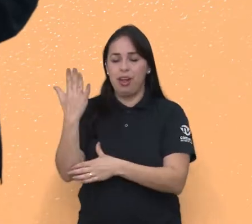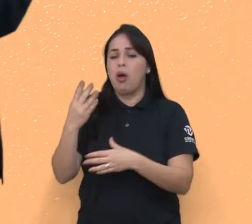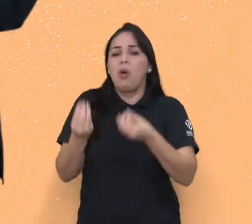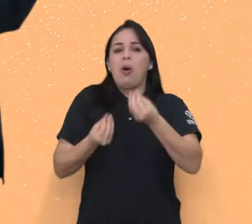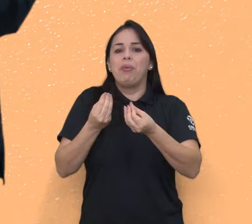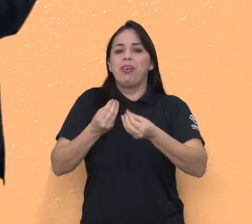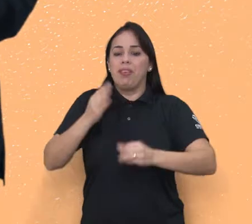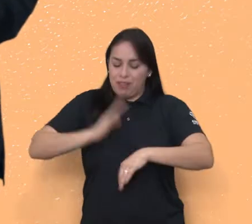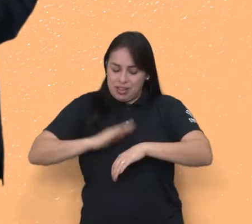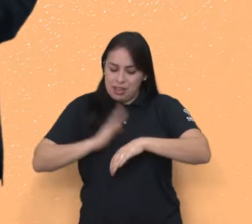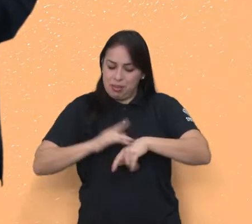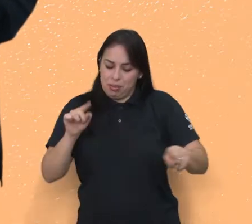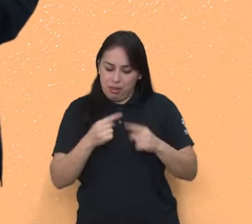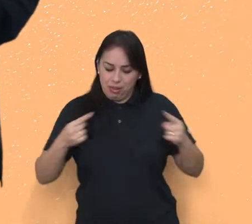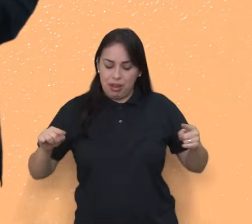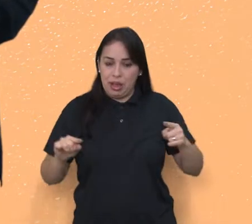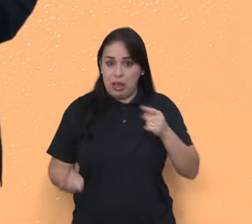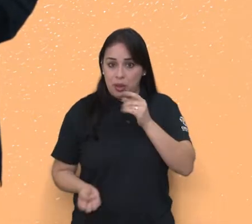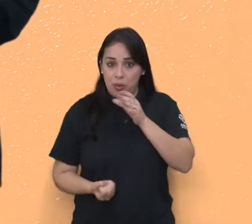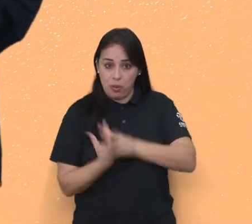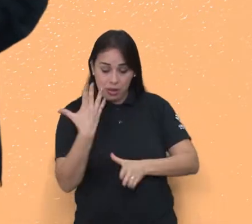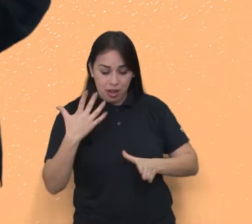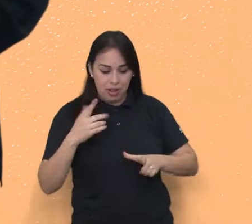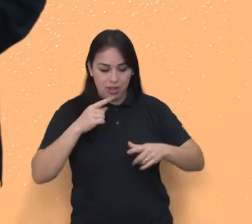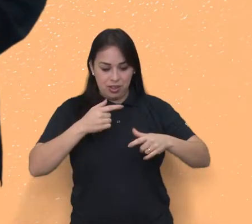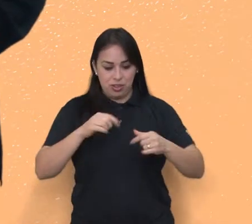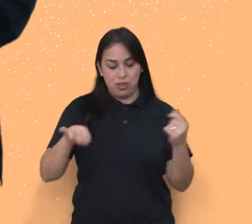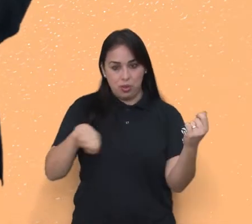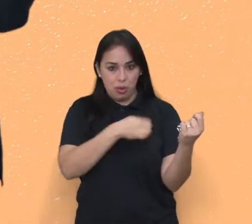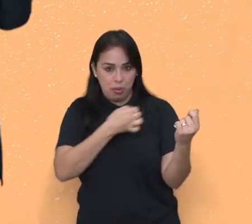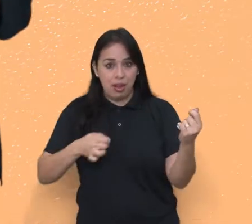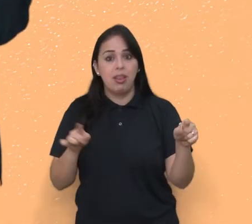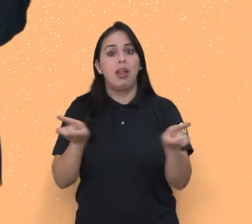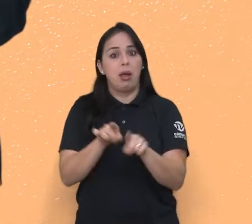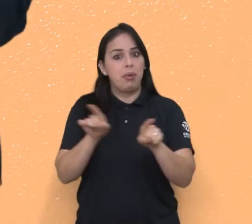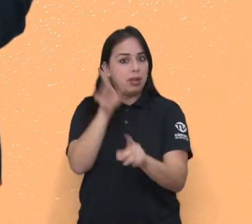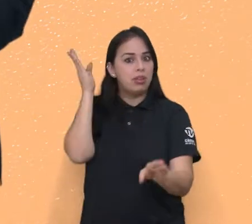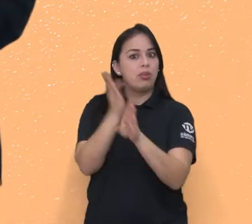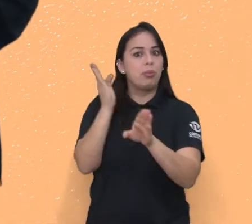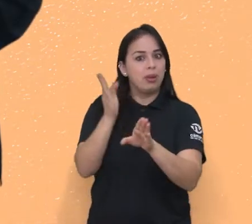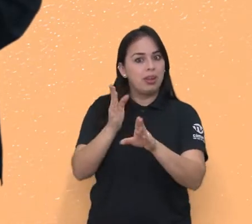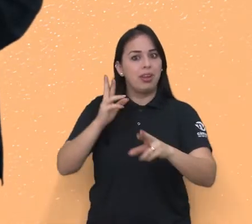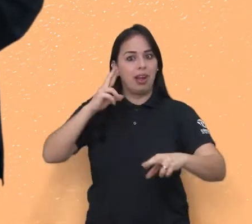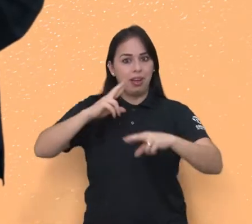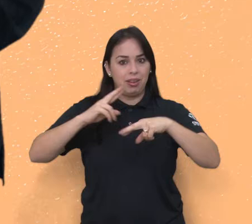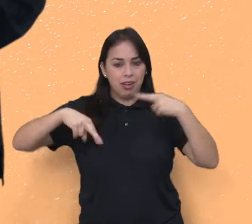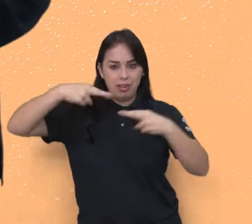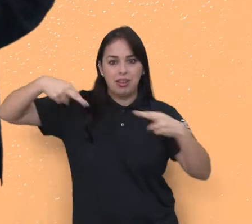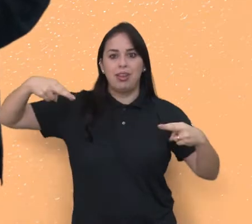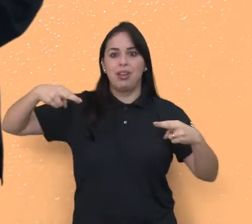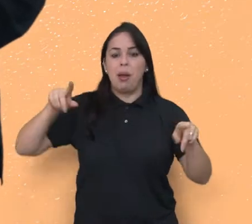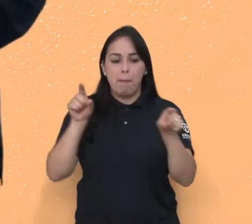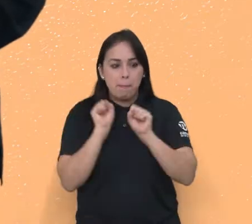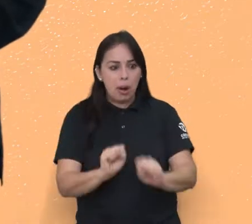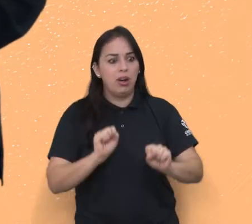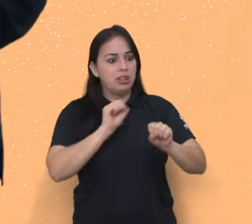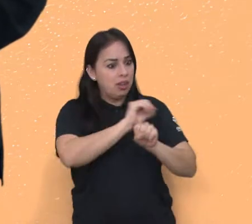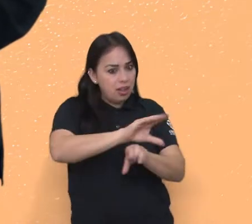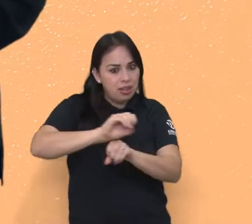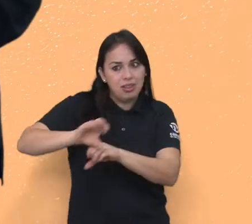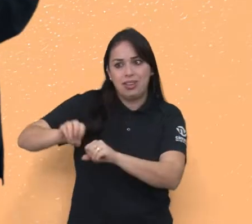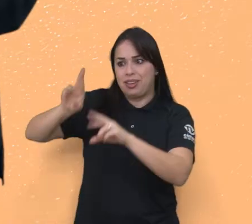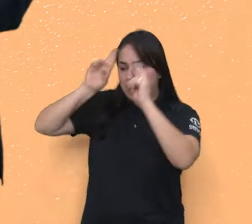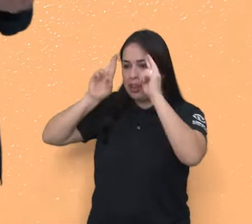música, com instrumentos construídos a partir da sucata. Descobrimos também como a reciclagem pode ensinar